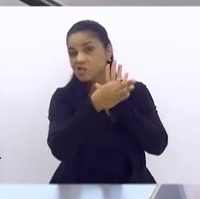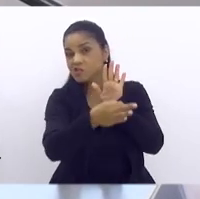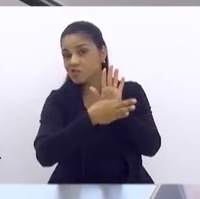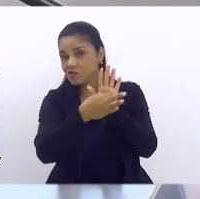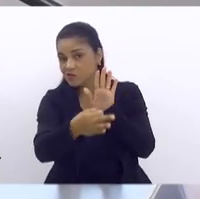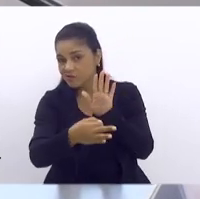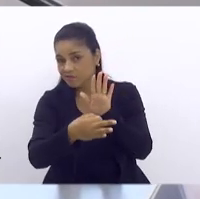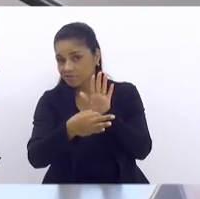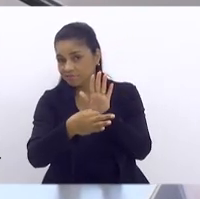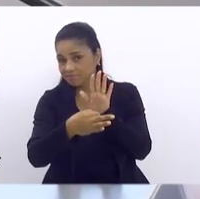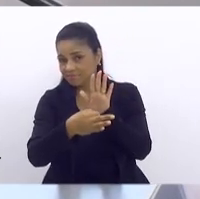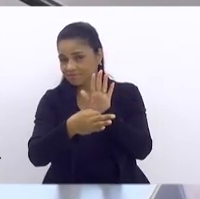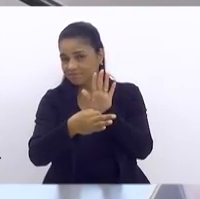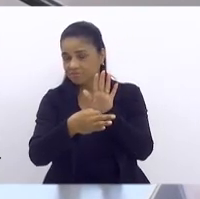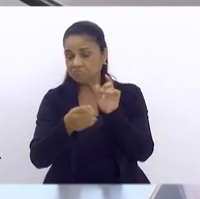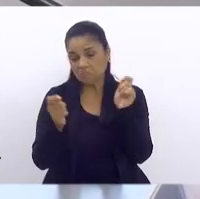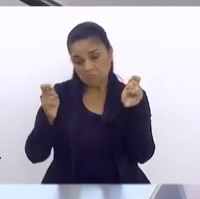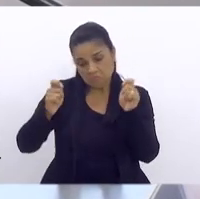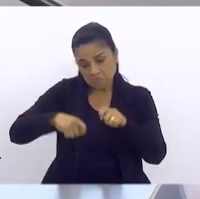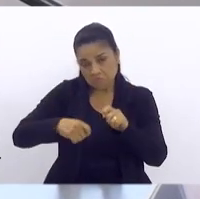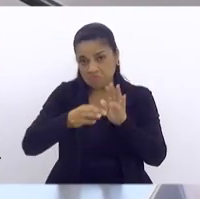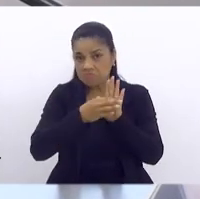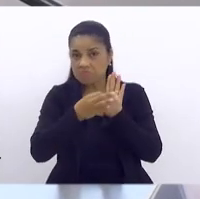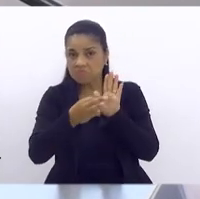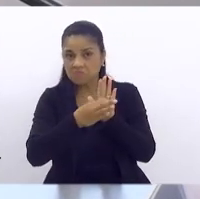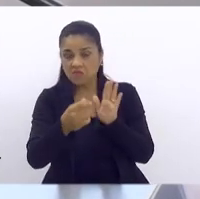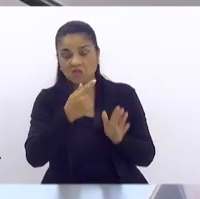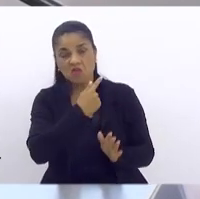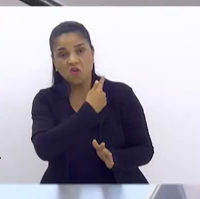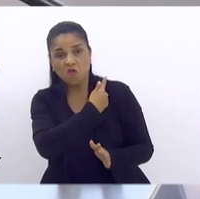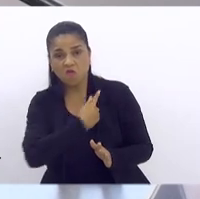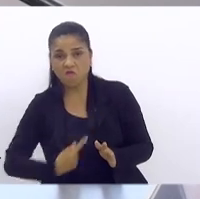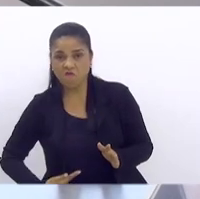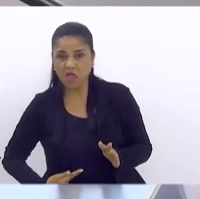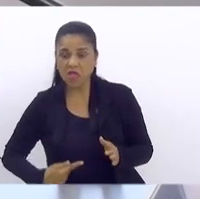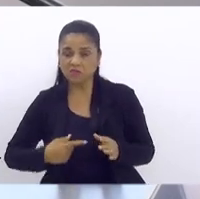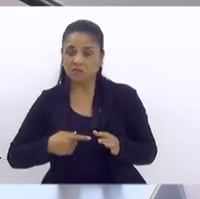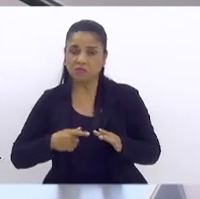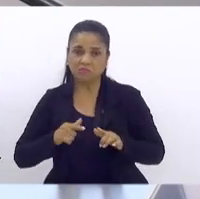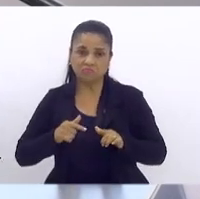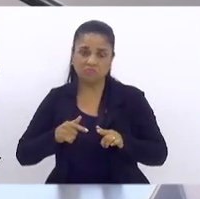você pode criticar dizendo que é um governo incompetente, que não realiza,